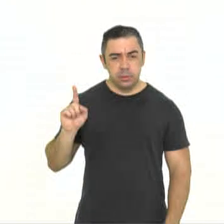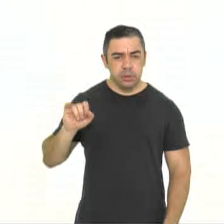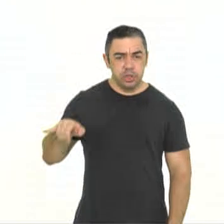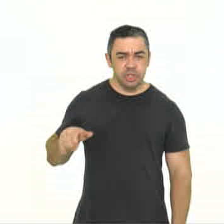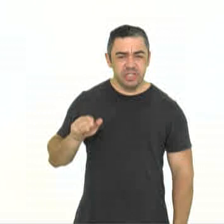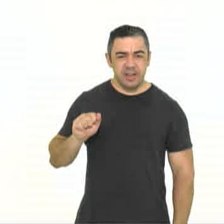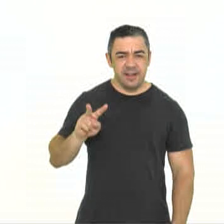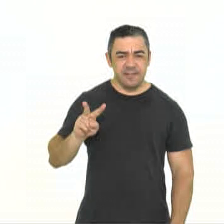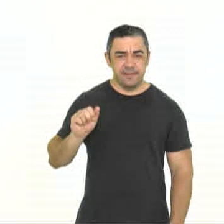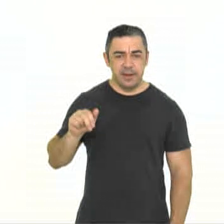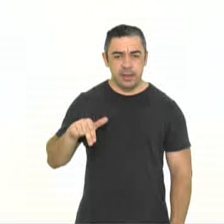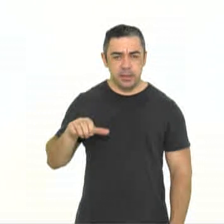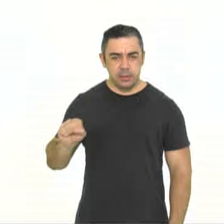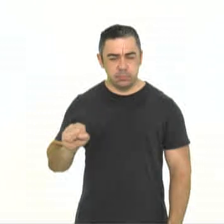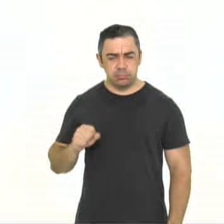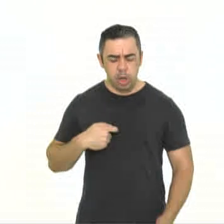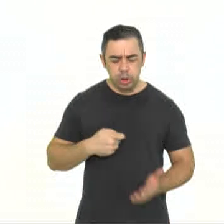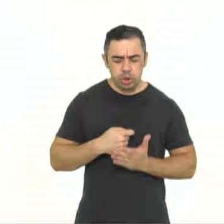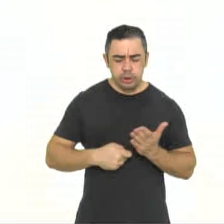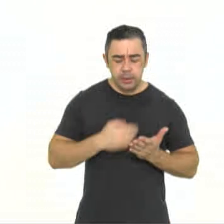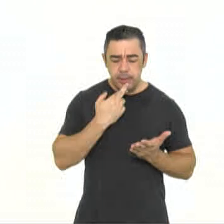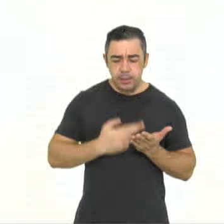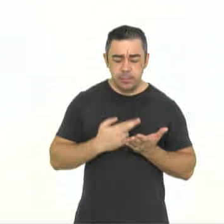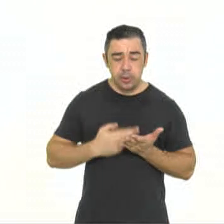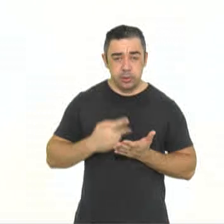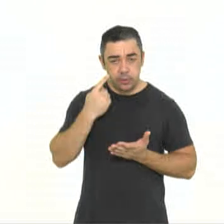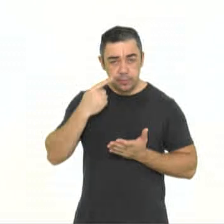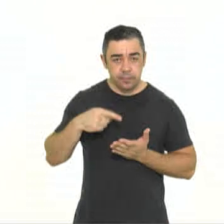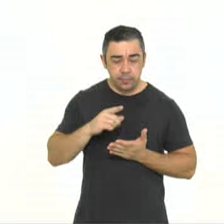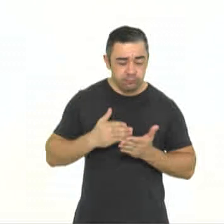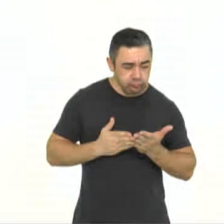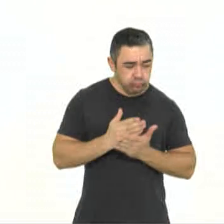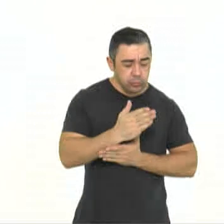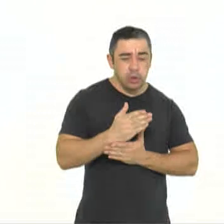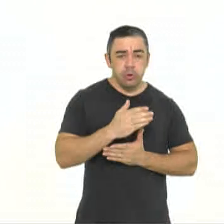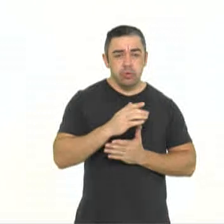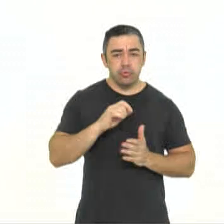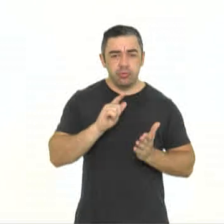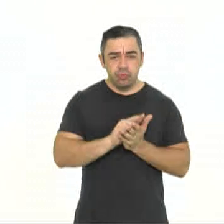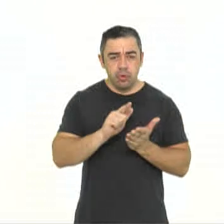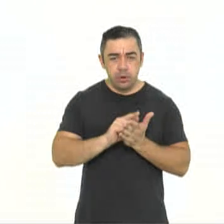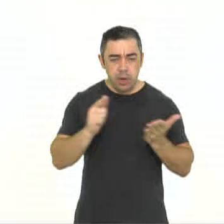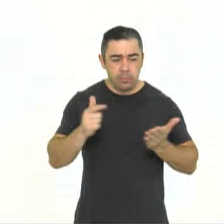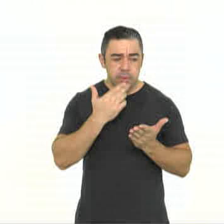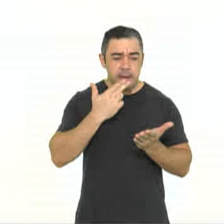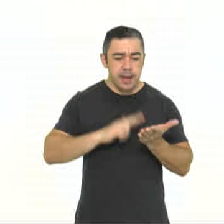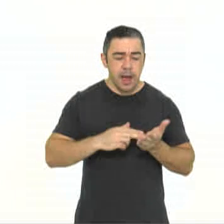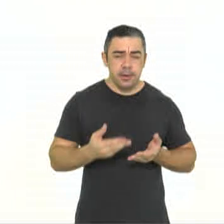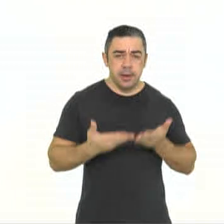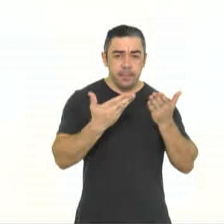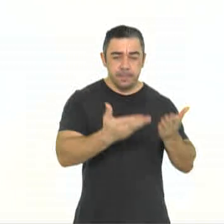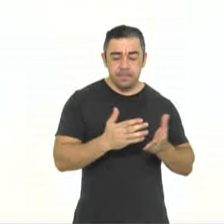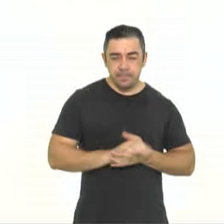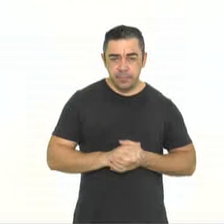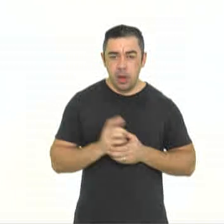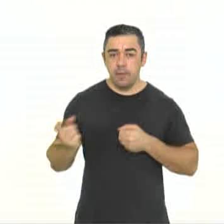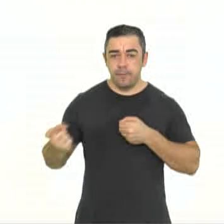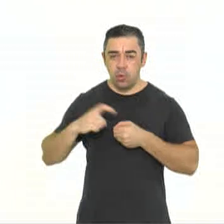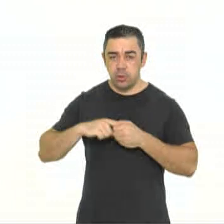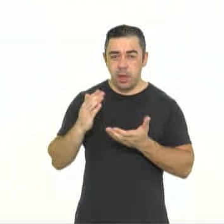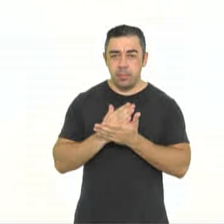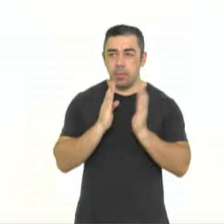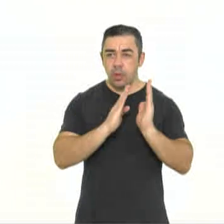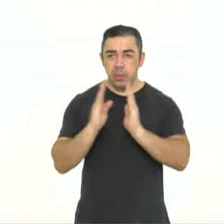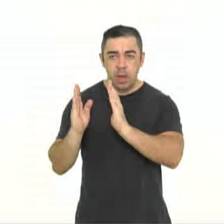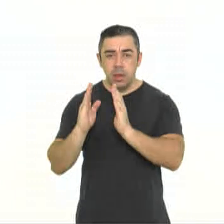oceânico. Redigi a resposta, passei pelo jornal e lá deixei a carta. Em seguida, voltei à biblioteca